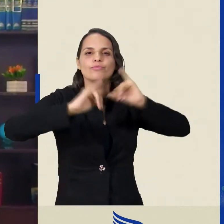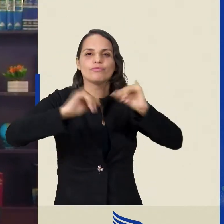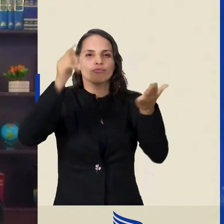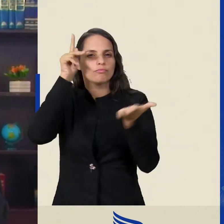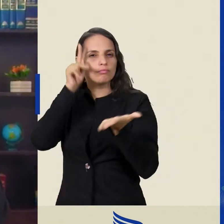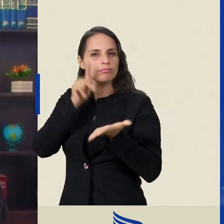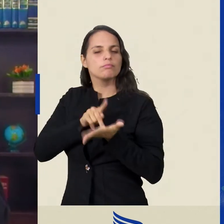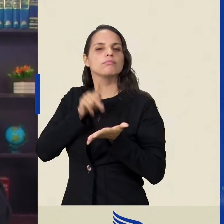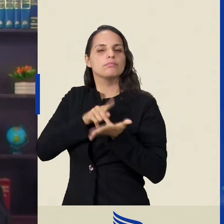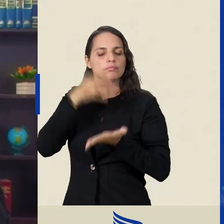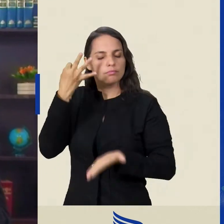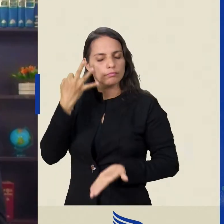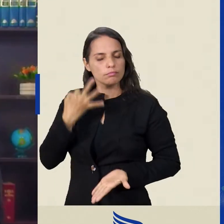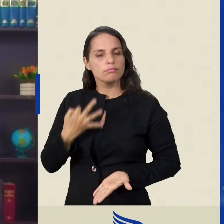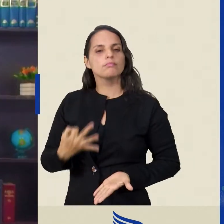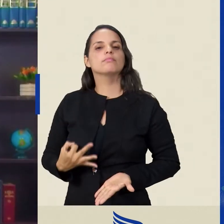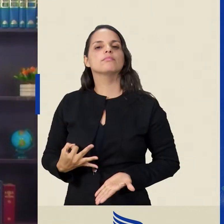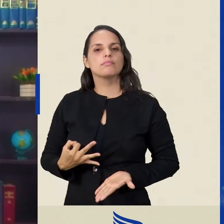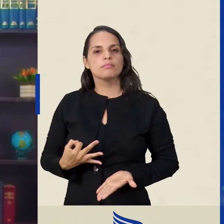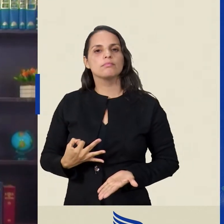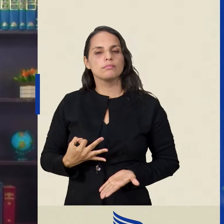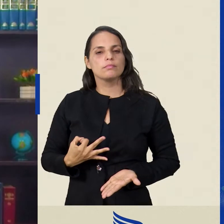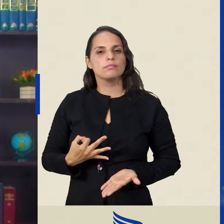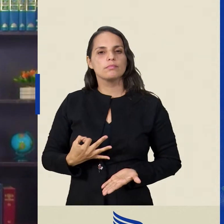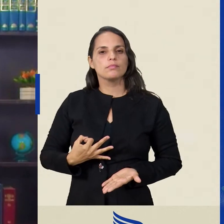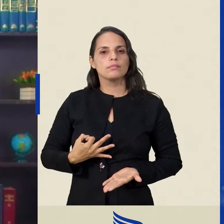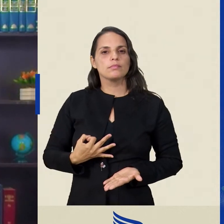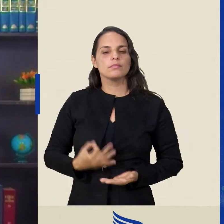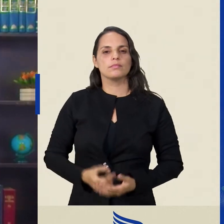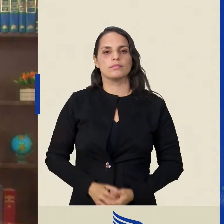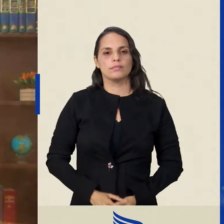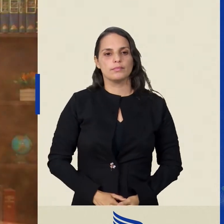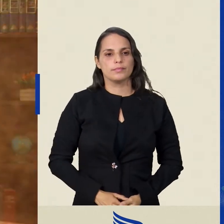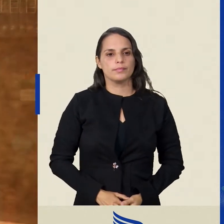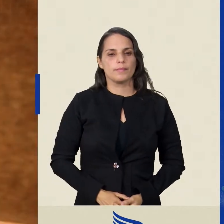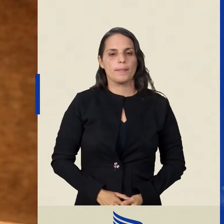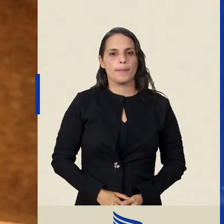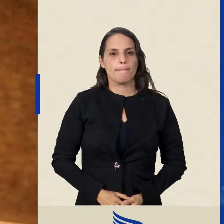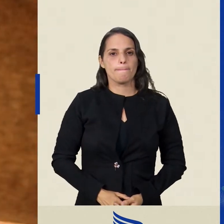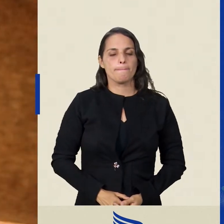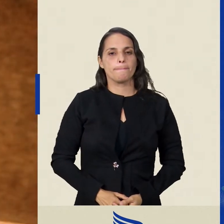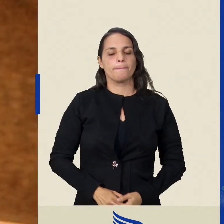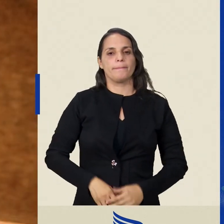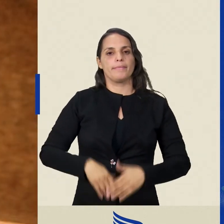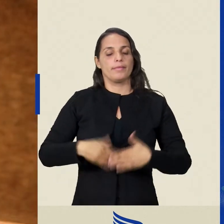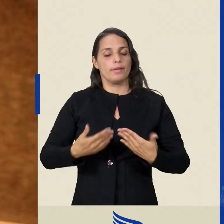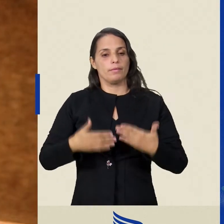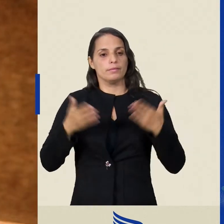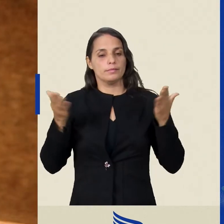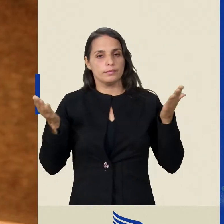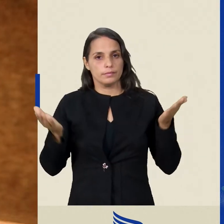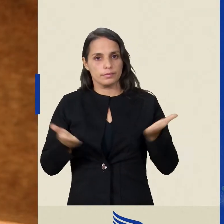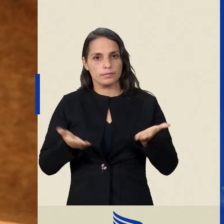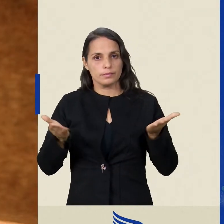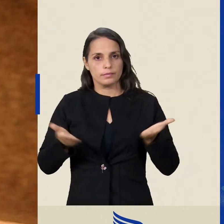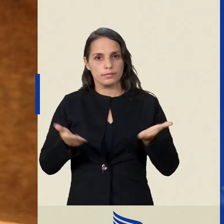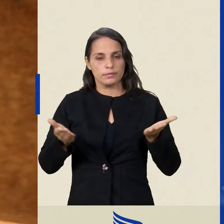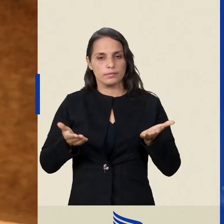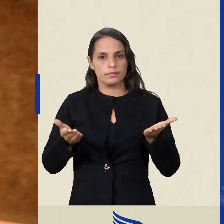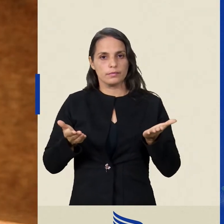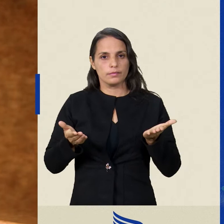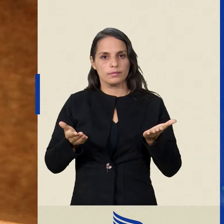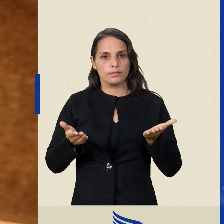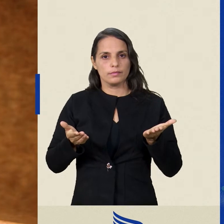povo, exatamente como o Senhor lhe mostrara. Passaremos agora a